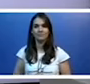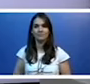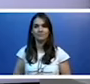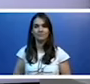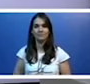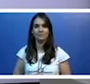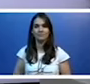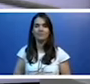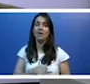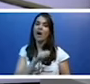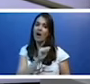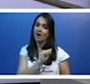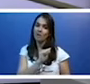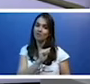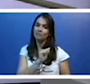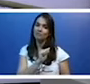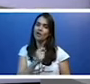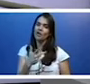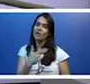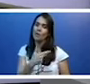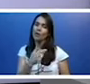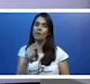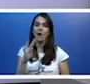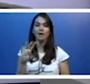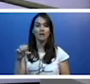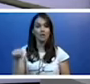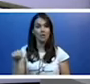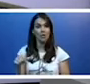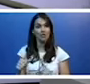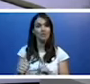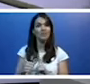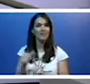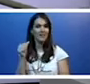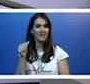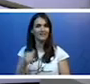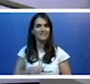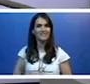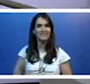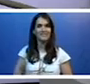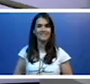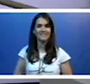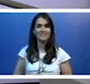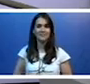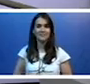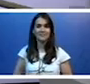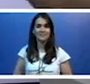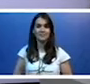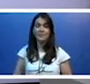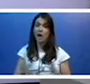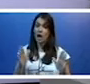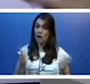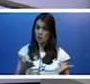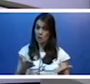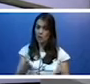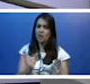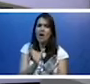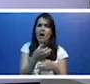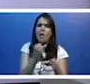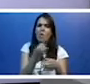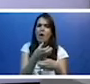então Alpha vai valer 49 graus O que é um ângulo do vértice B agora vamos